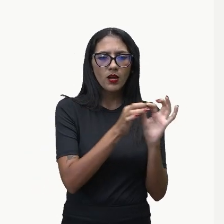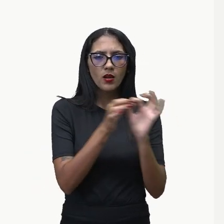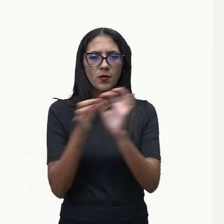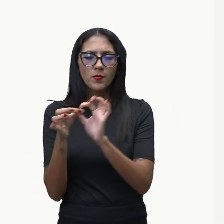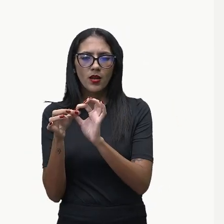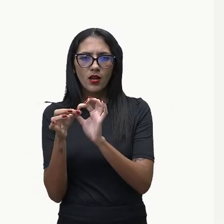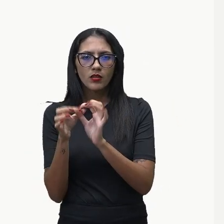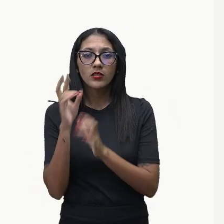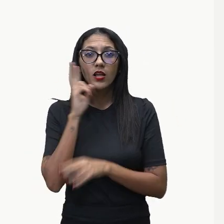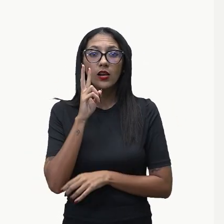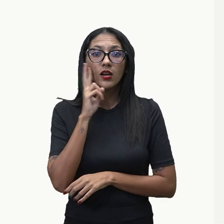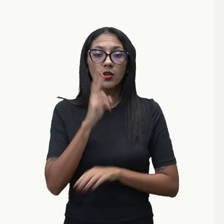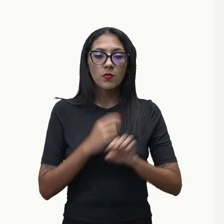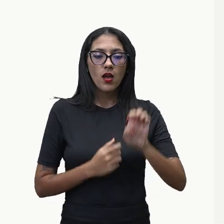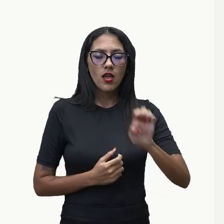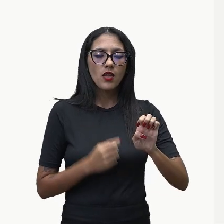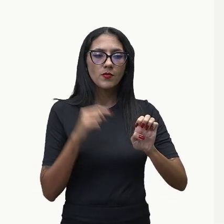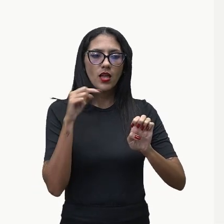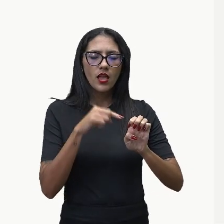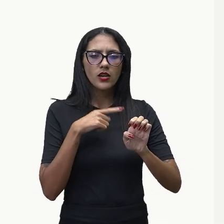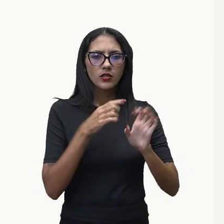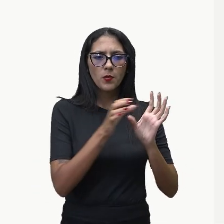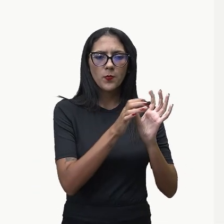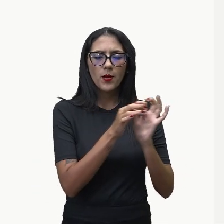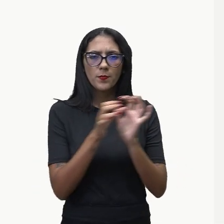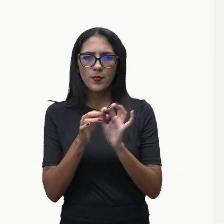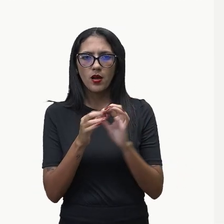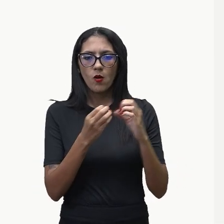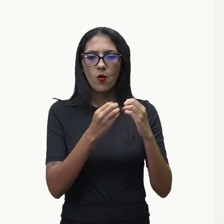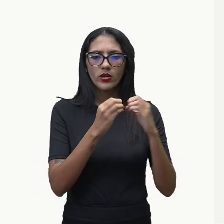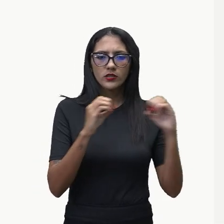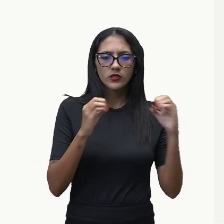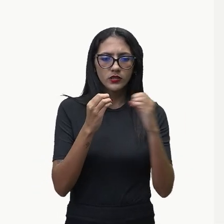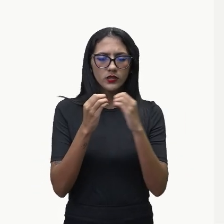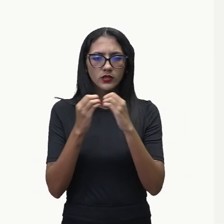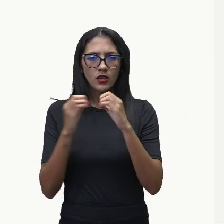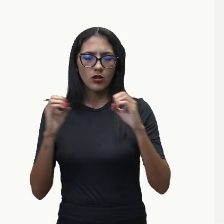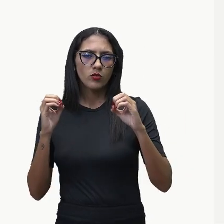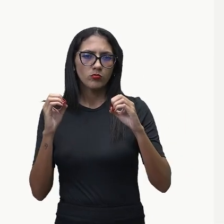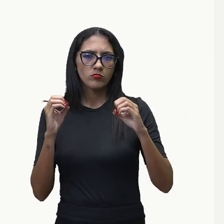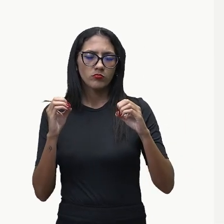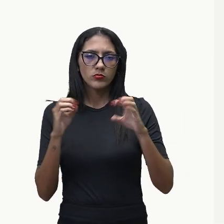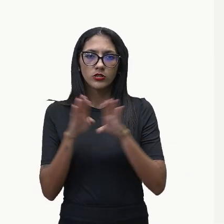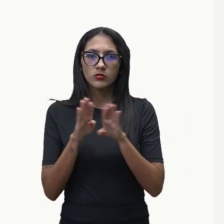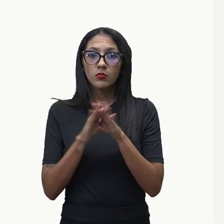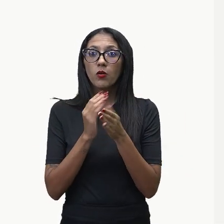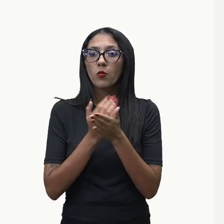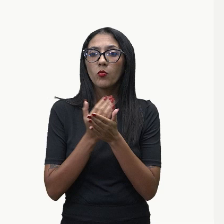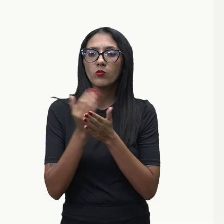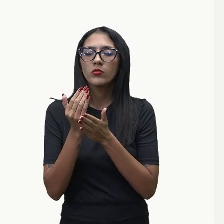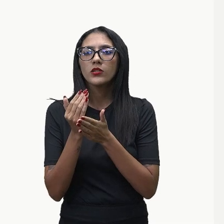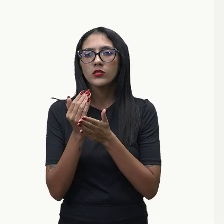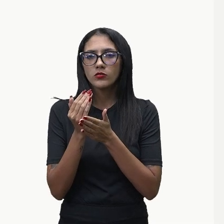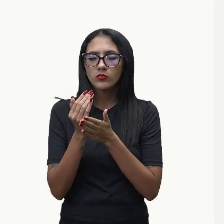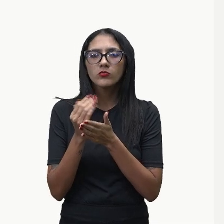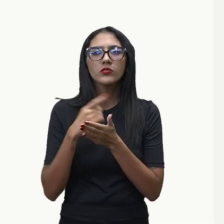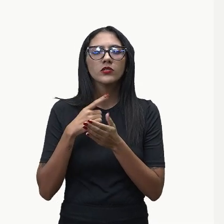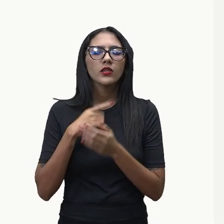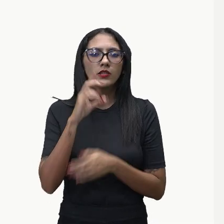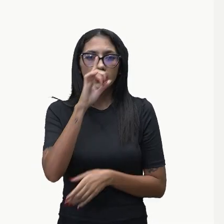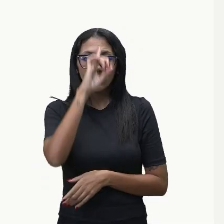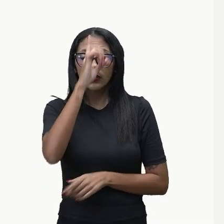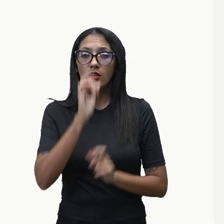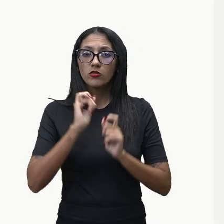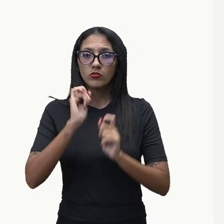aí, quando ela conecta as orações, quando ela conecta enunciados? Traz essa ideia de ligação, de adição. E